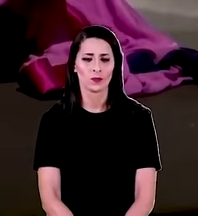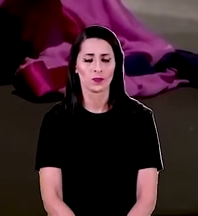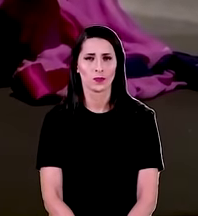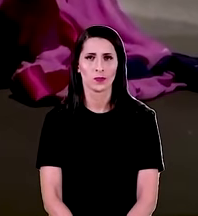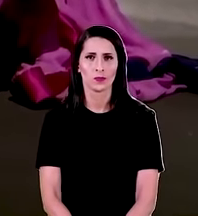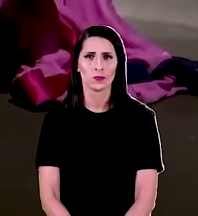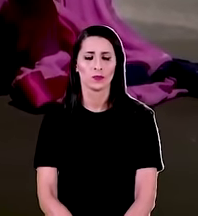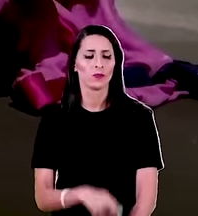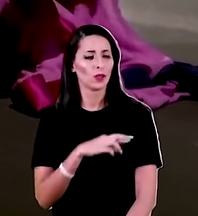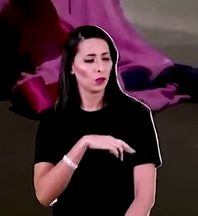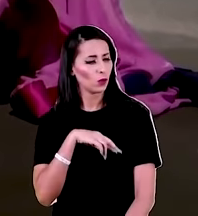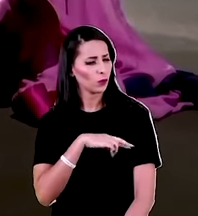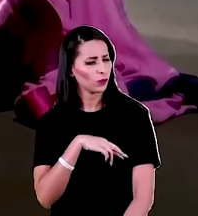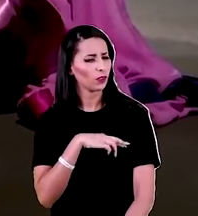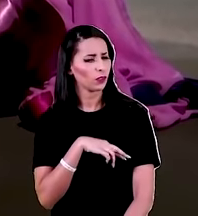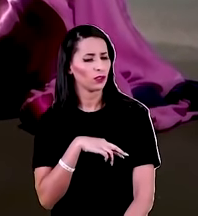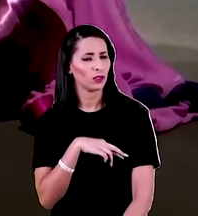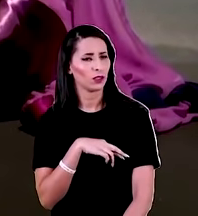Ruth,